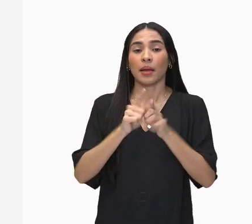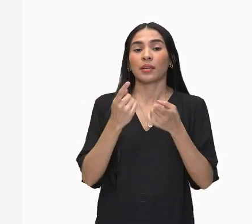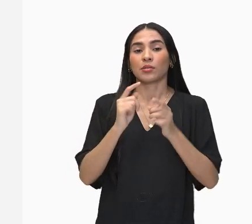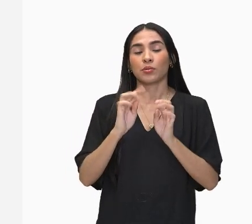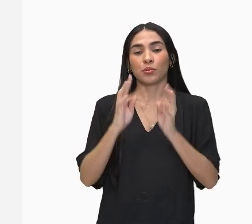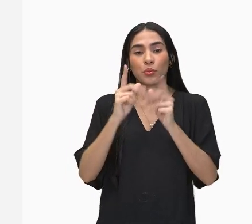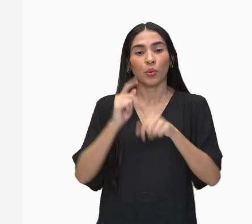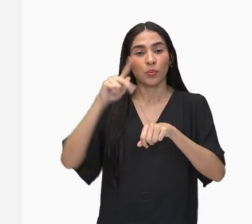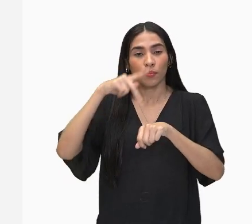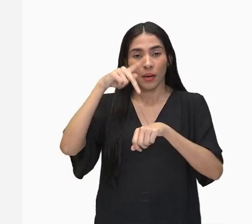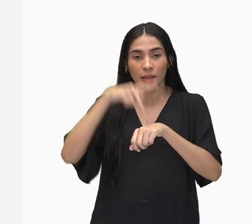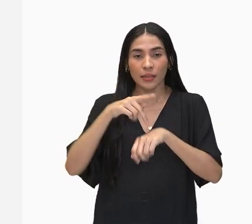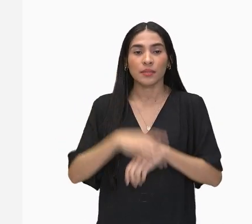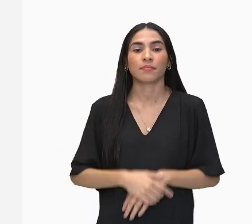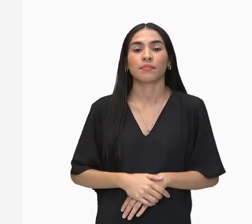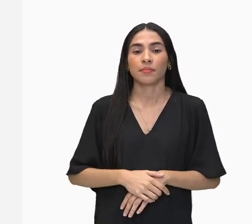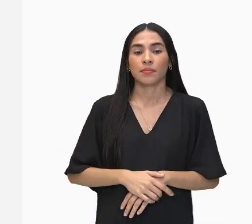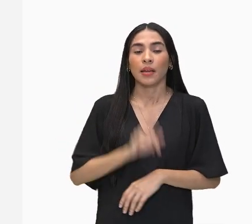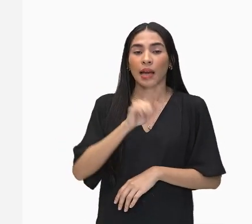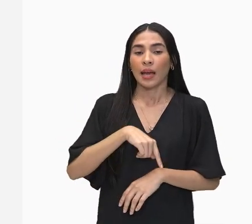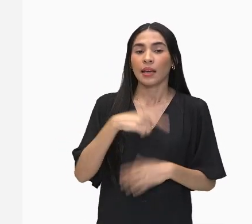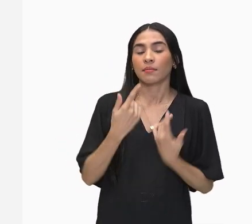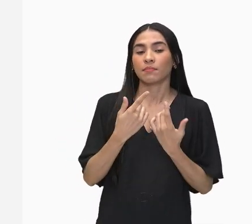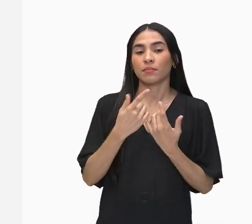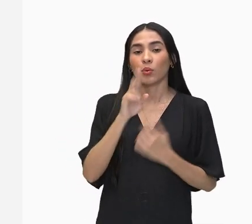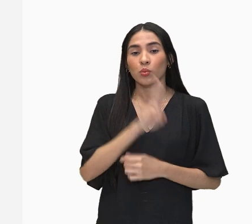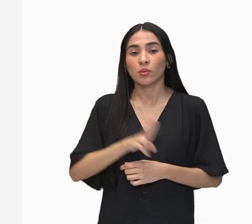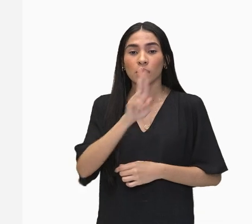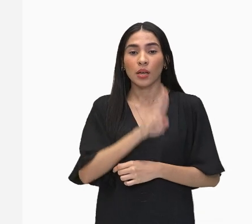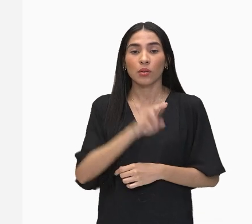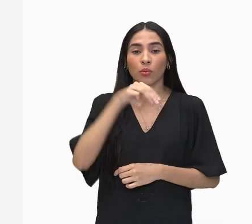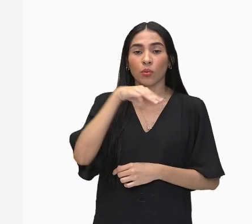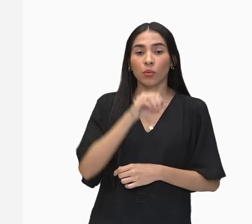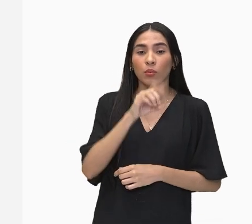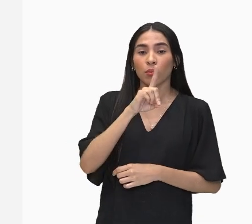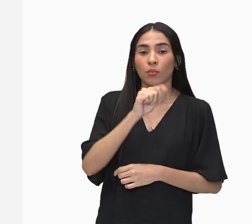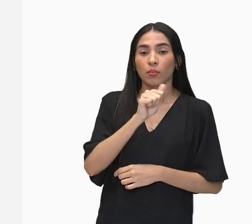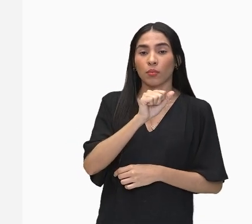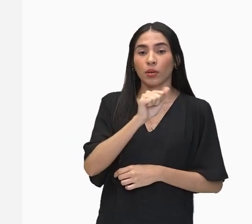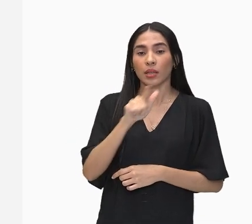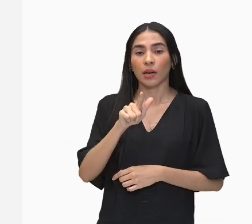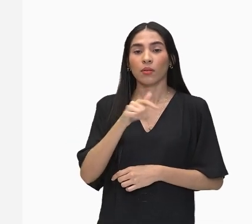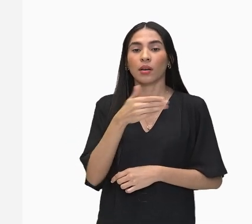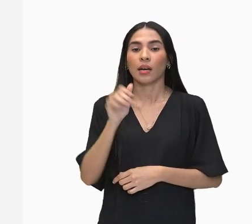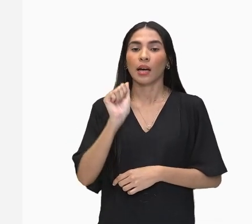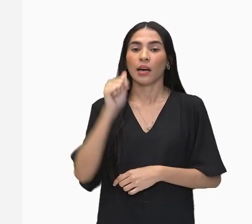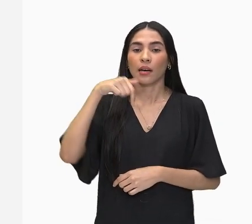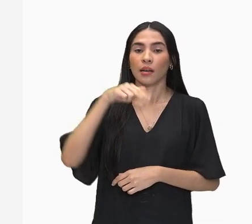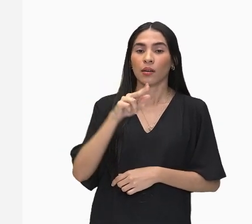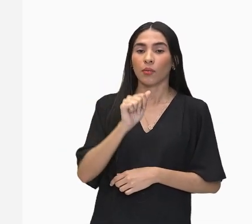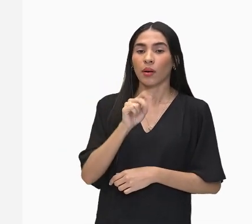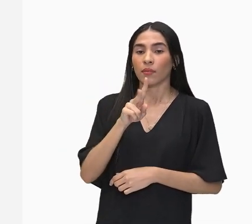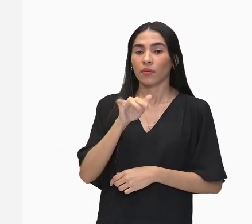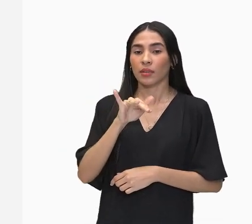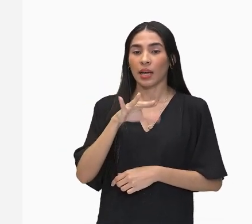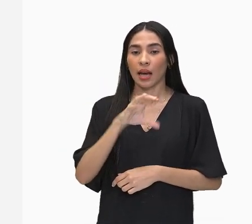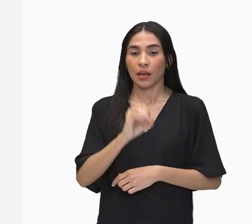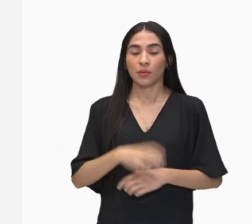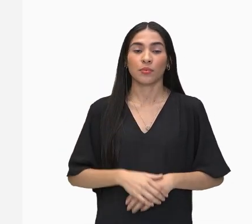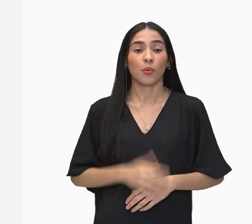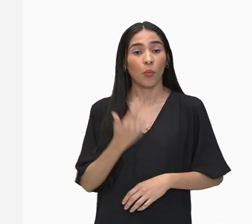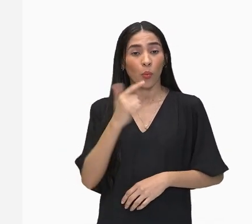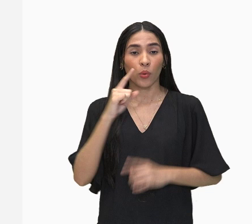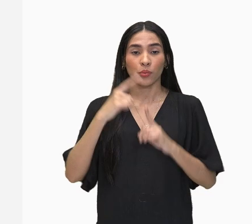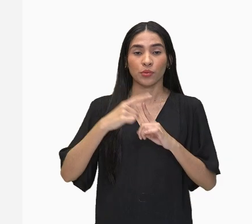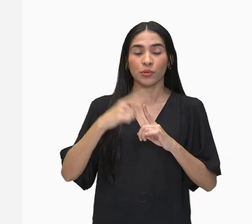feito através do modal aquaviário. Um outro tipo de transporte utilizado no nosso